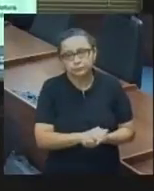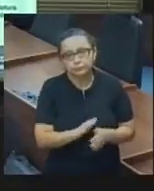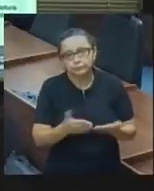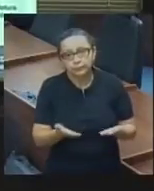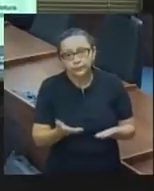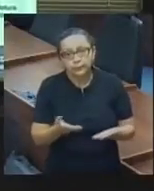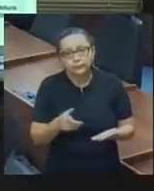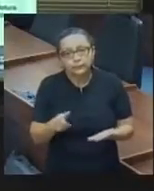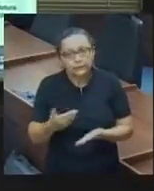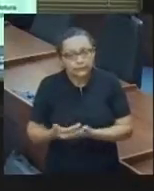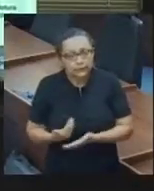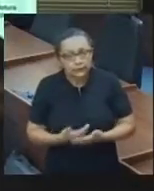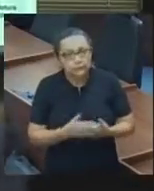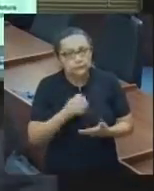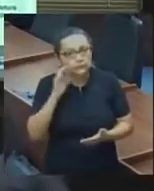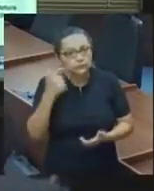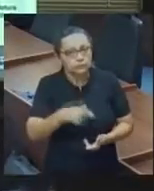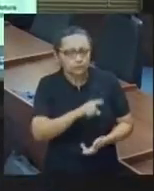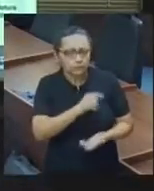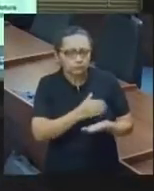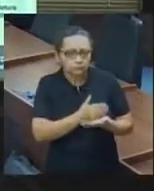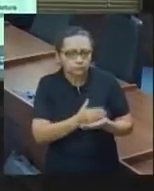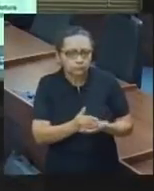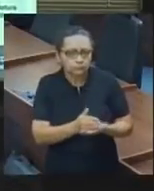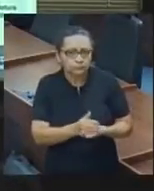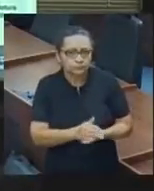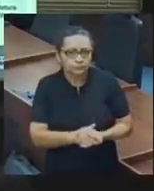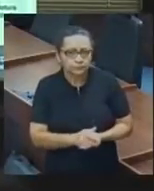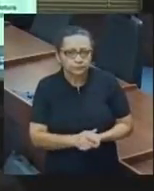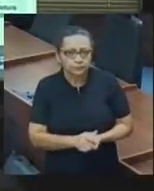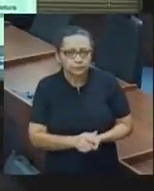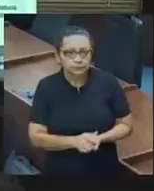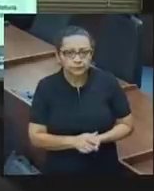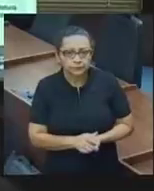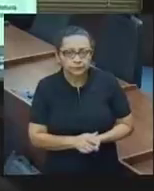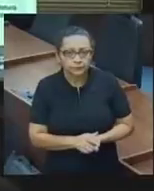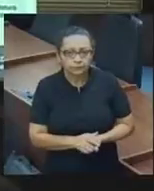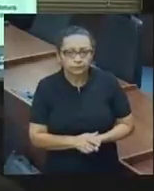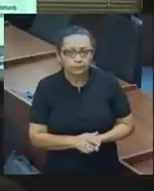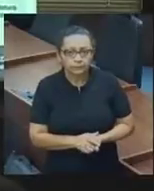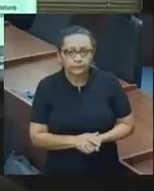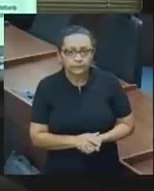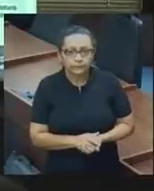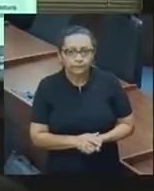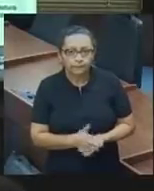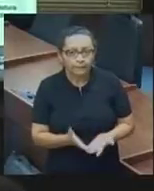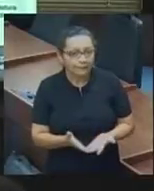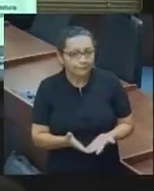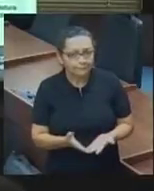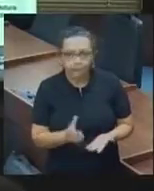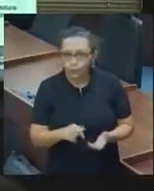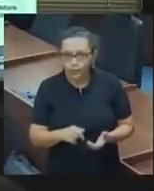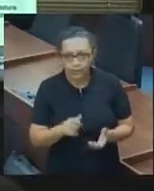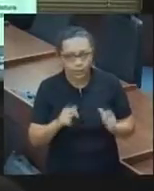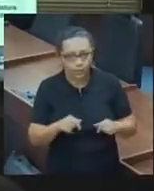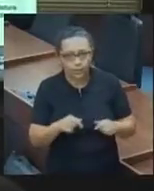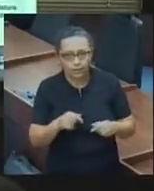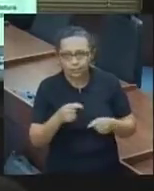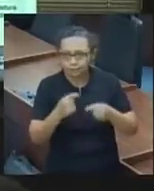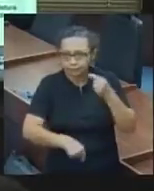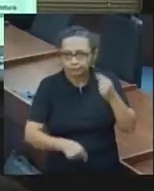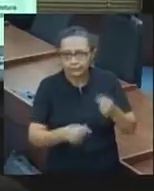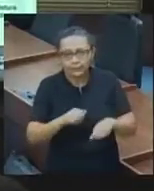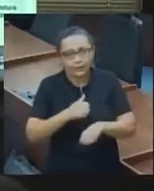essa solução em princípio ela ela não seria acessível porque